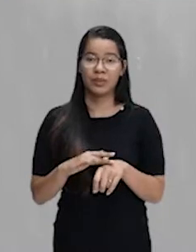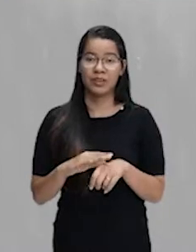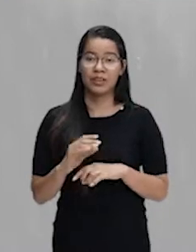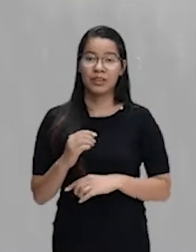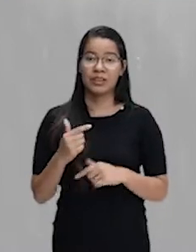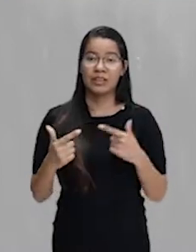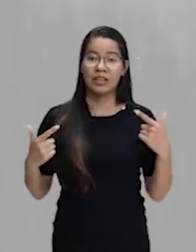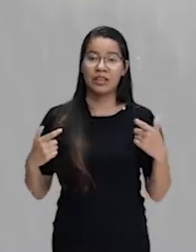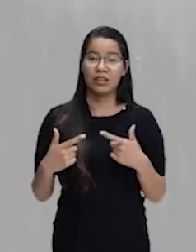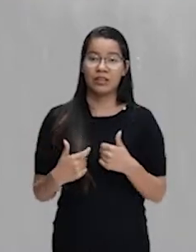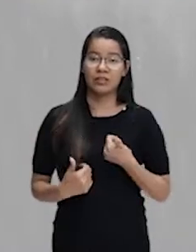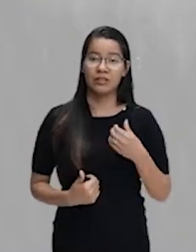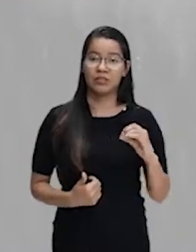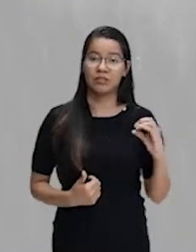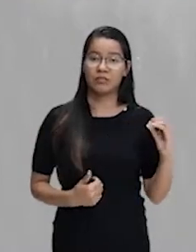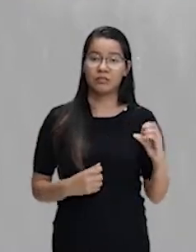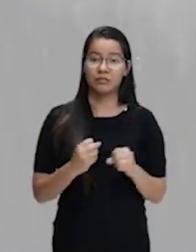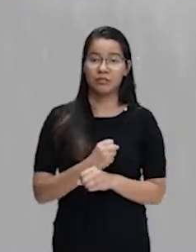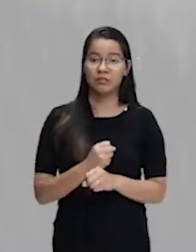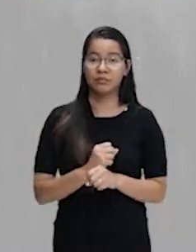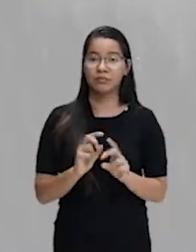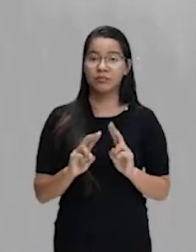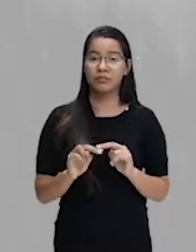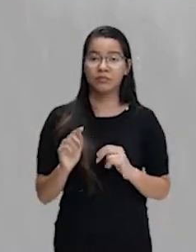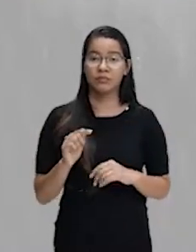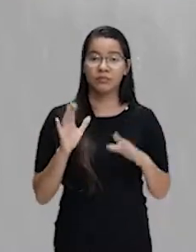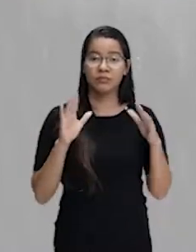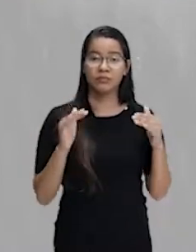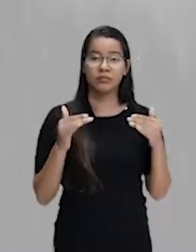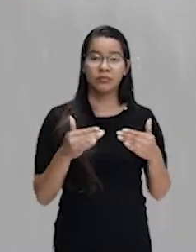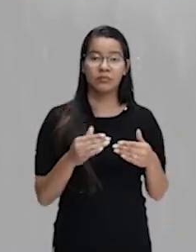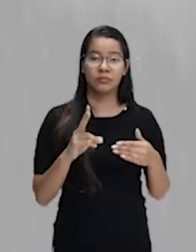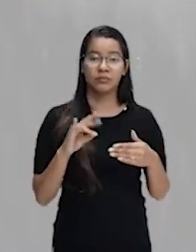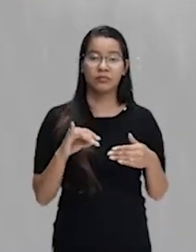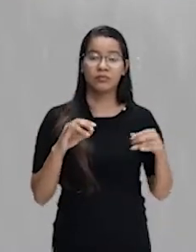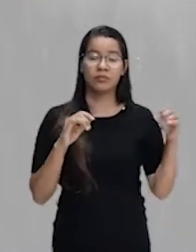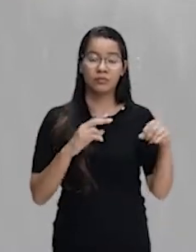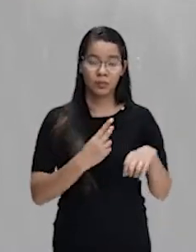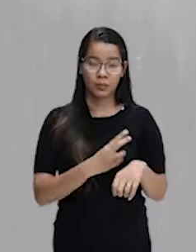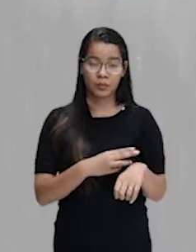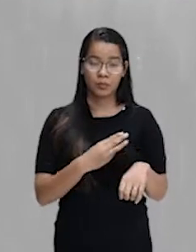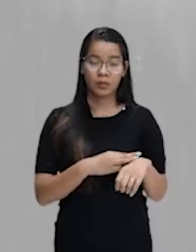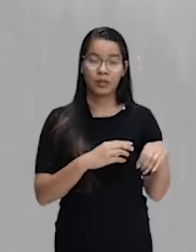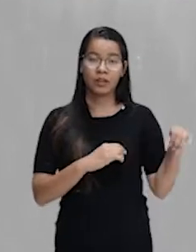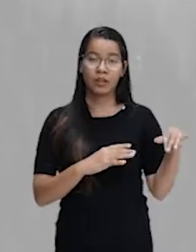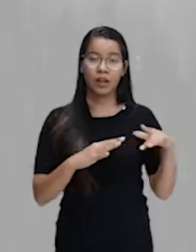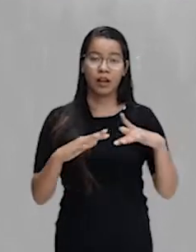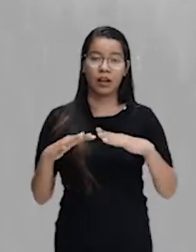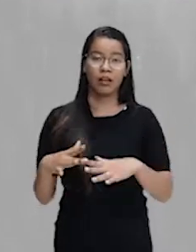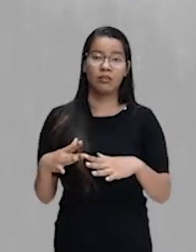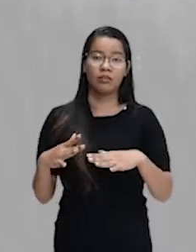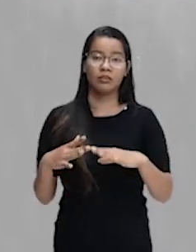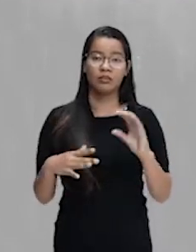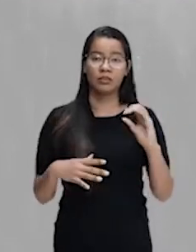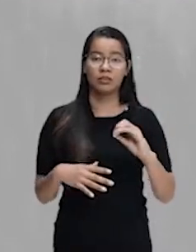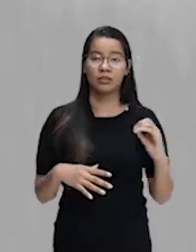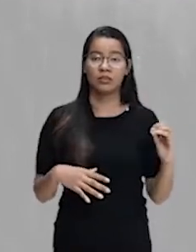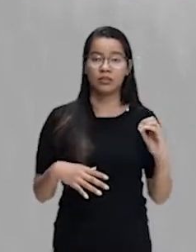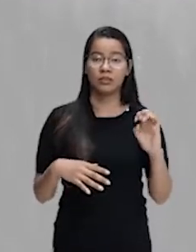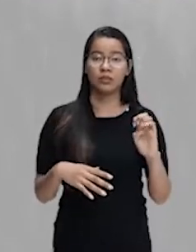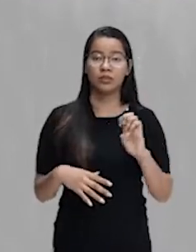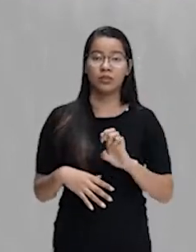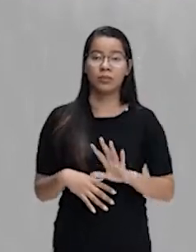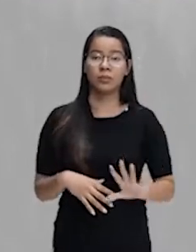foco ele vai ser principalmente esse momento de expansão do Ocidente Europeu medieval por volta